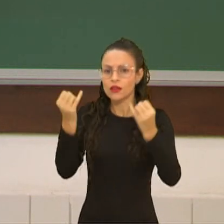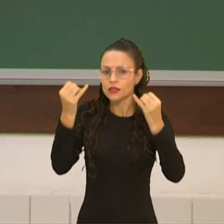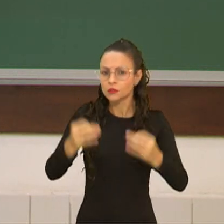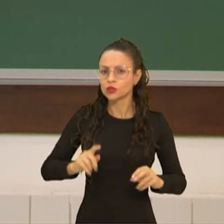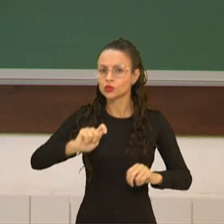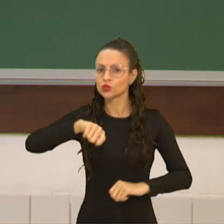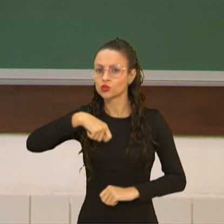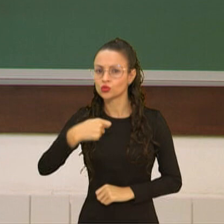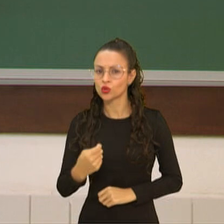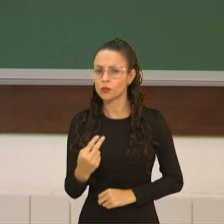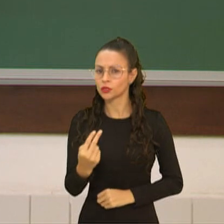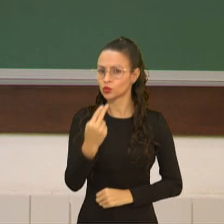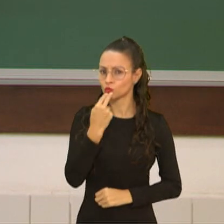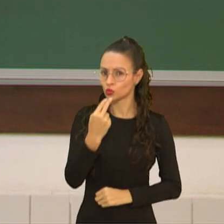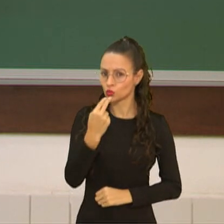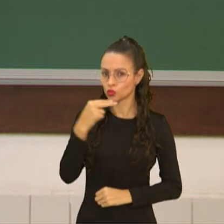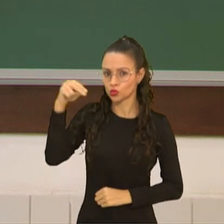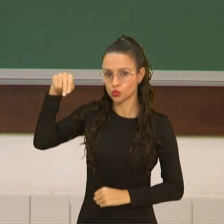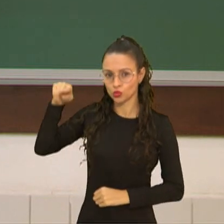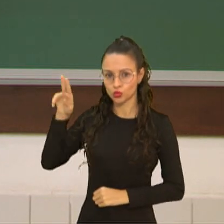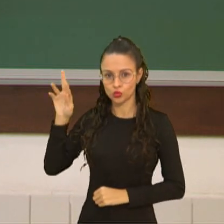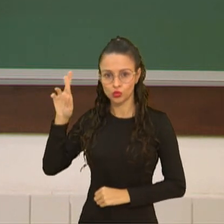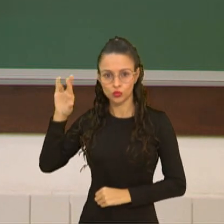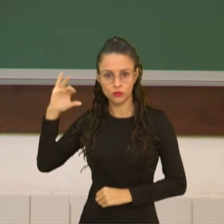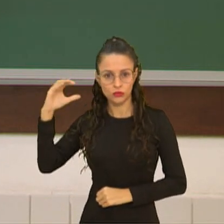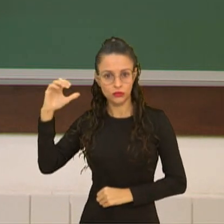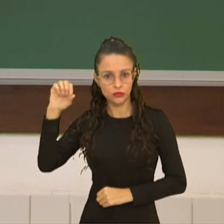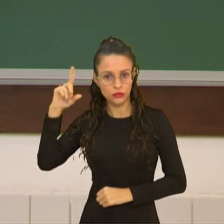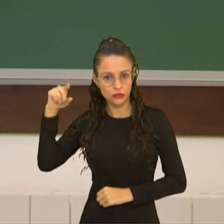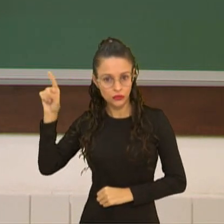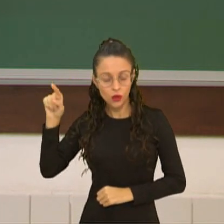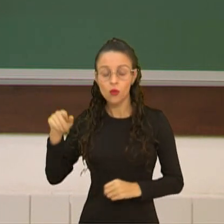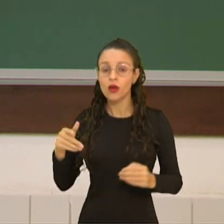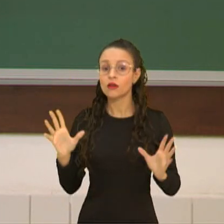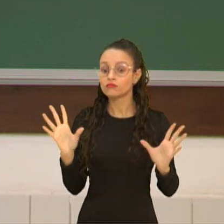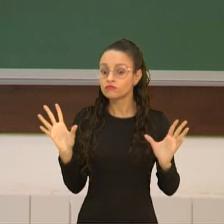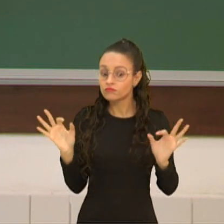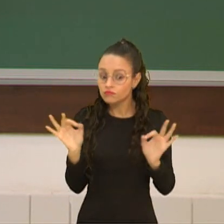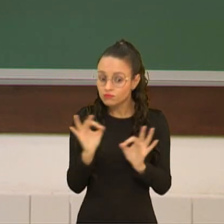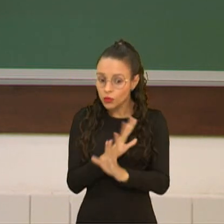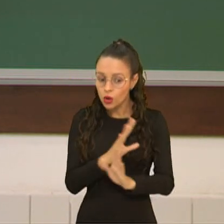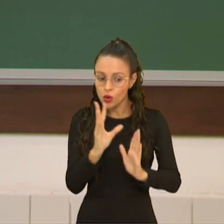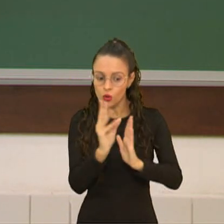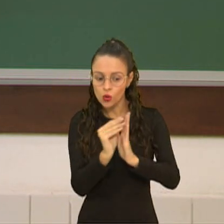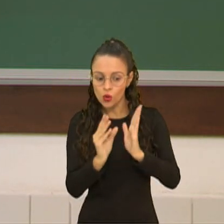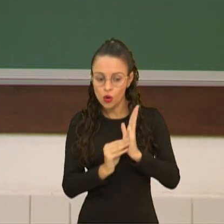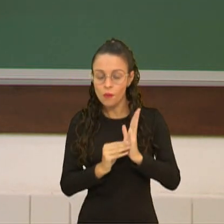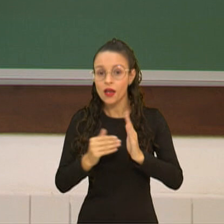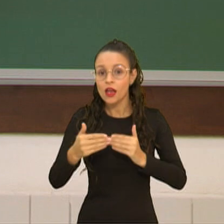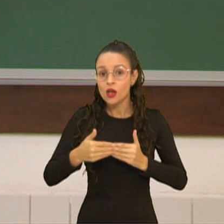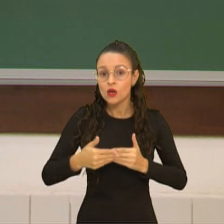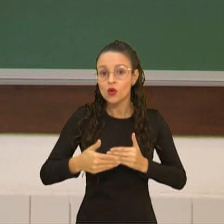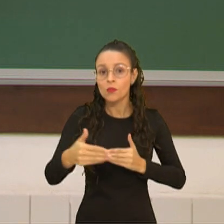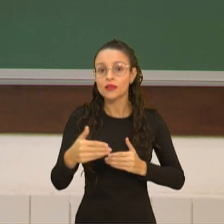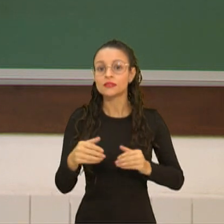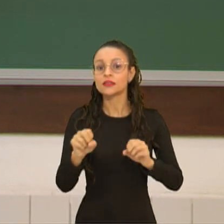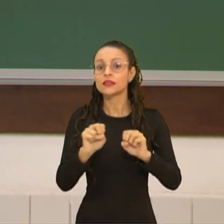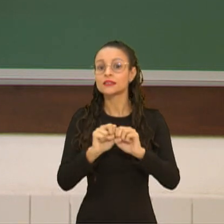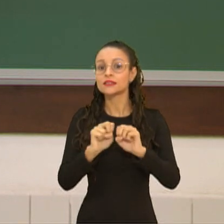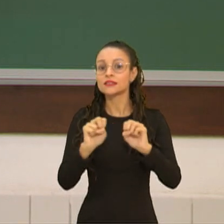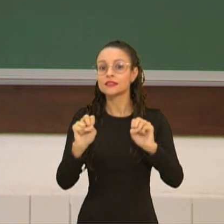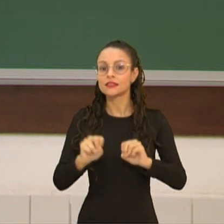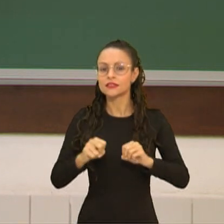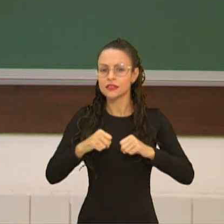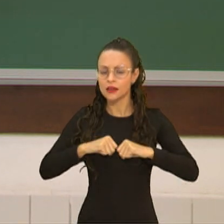e nós estamos fechando esse conteúdo para dair logo logo a gente chegar no sistema digestório